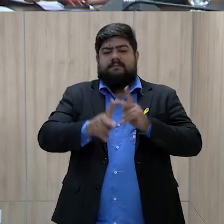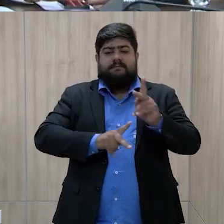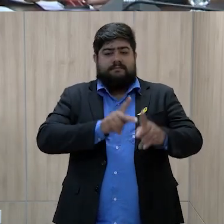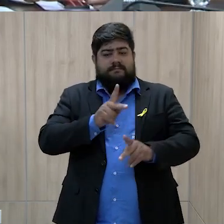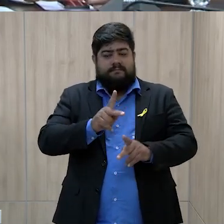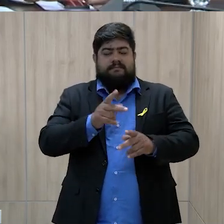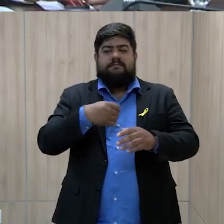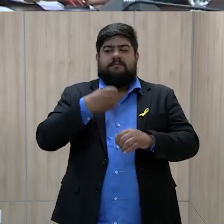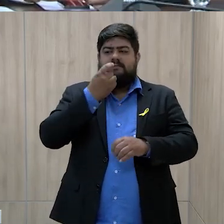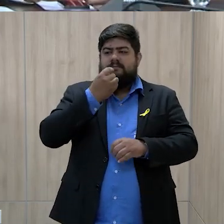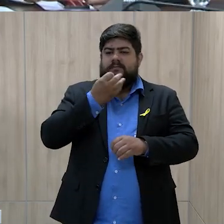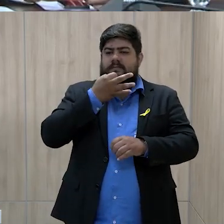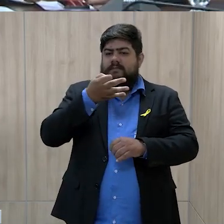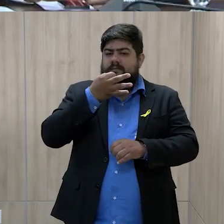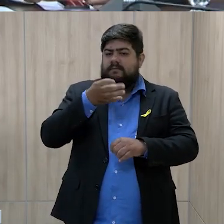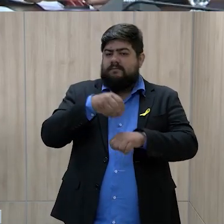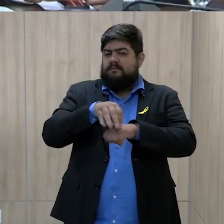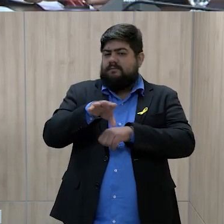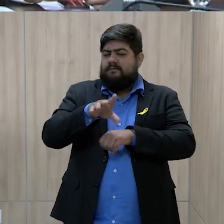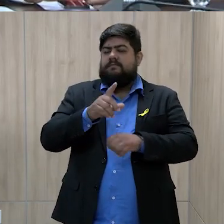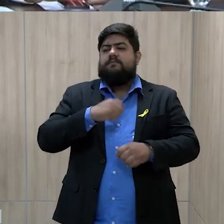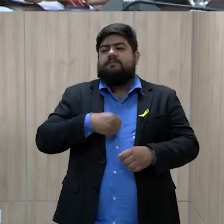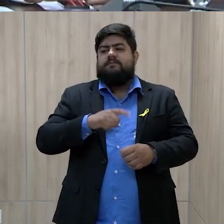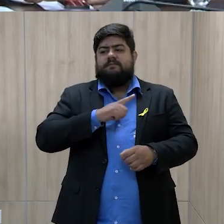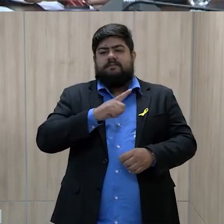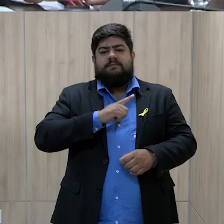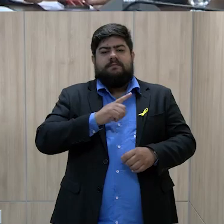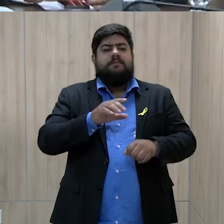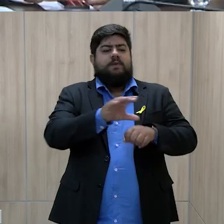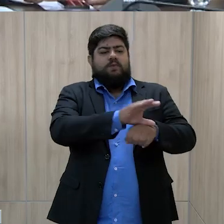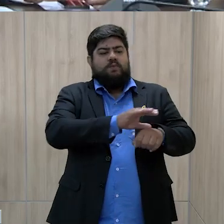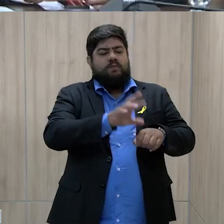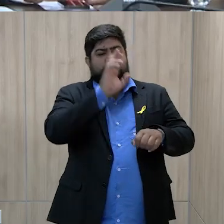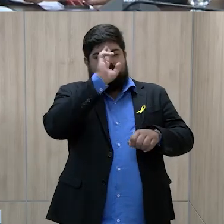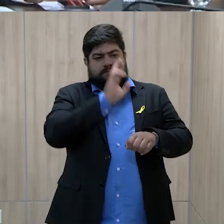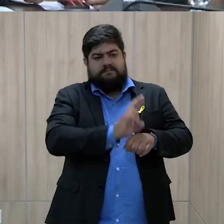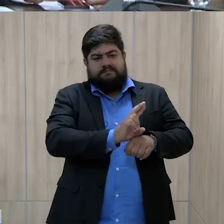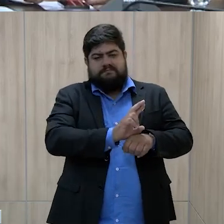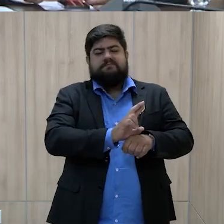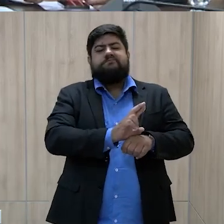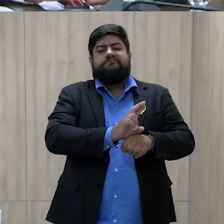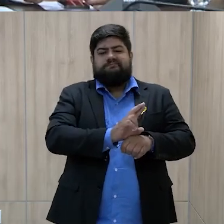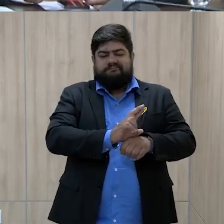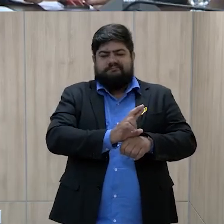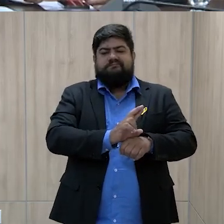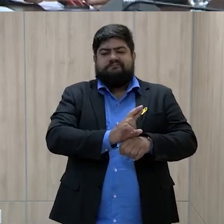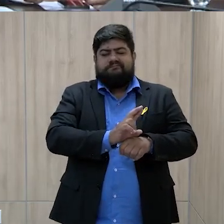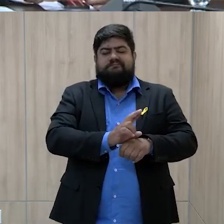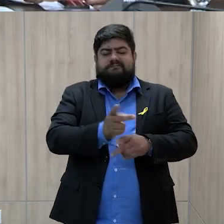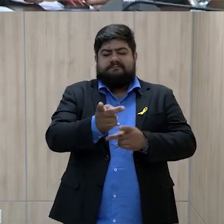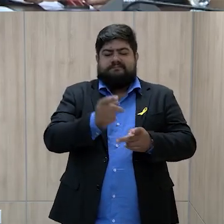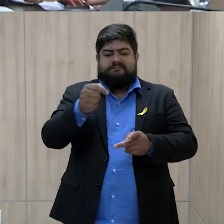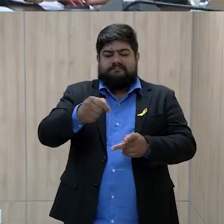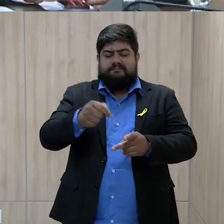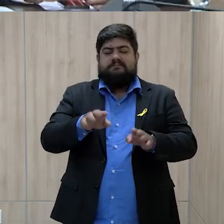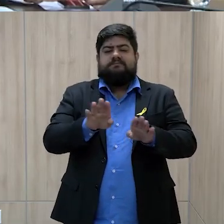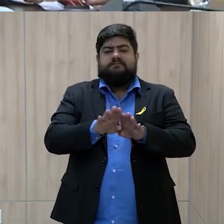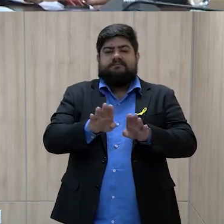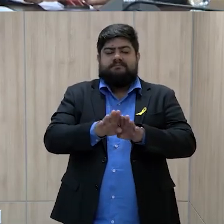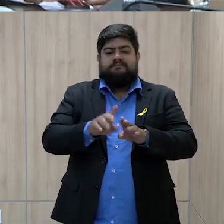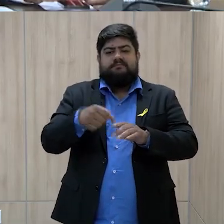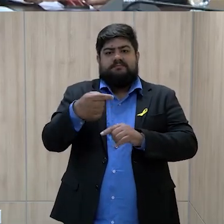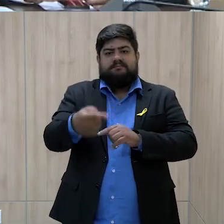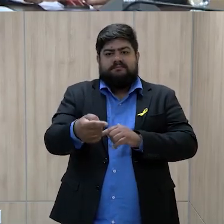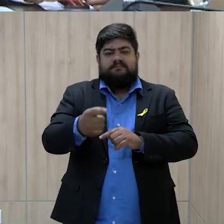povo opinam pela constitucionalidade formal e material do projeto encomenda